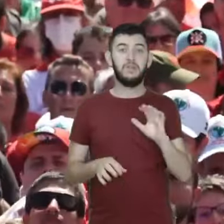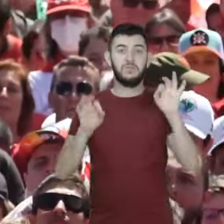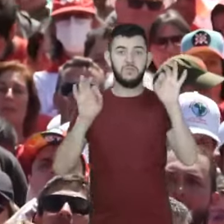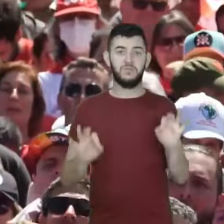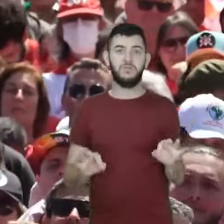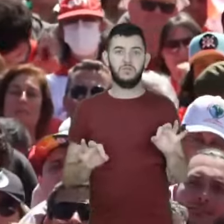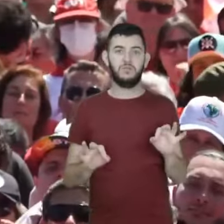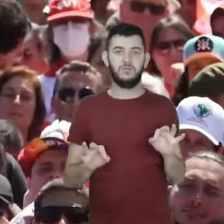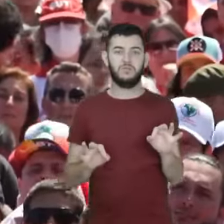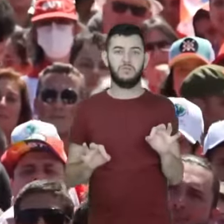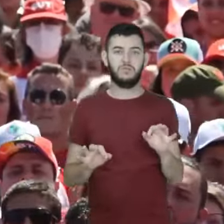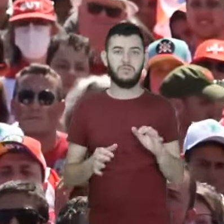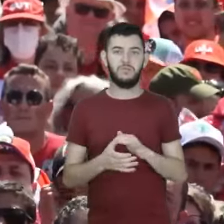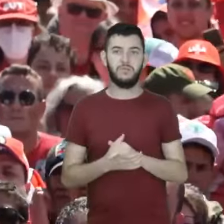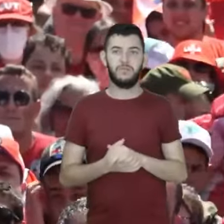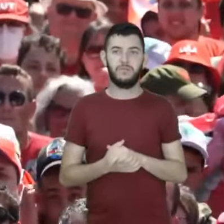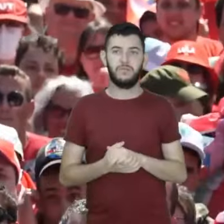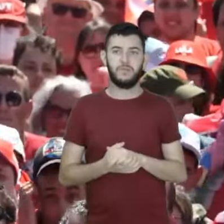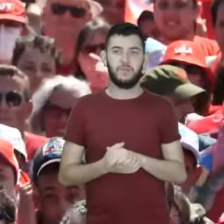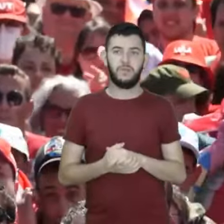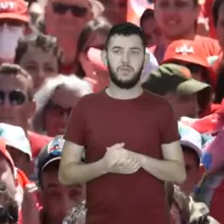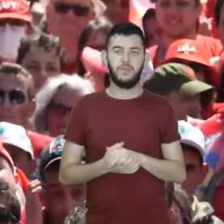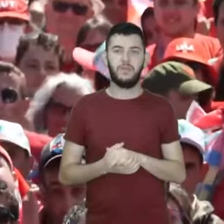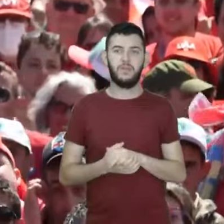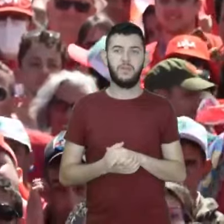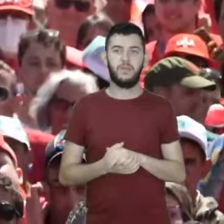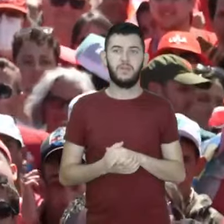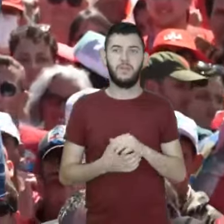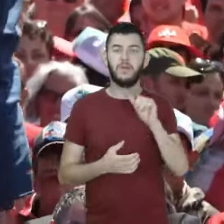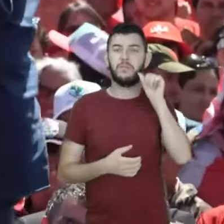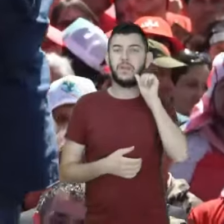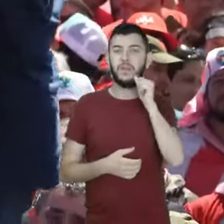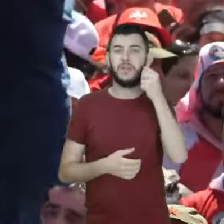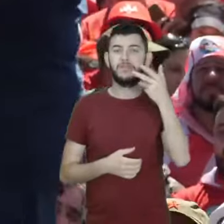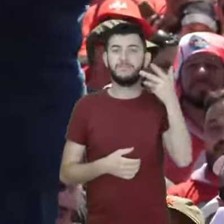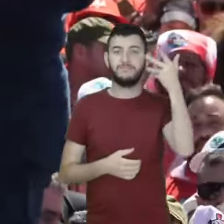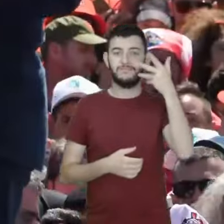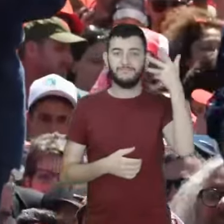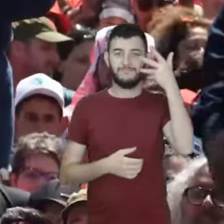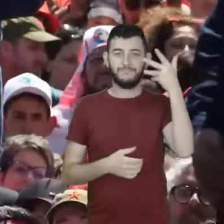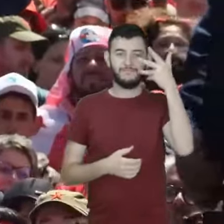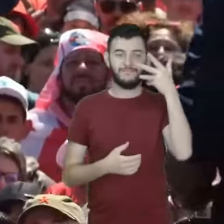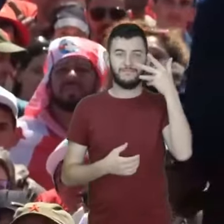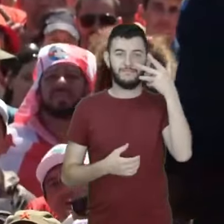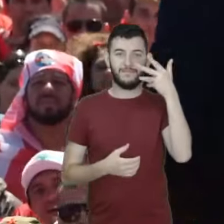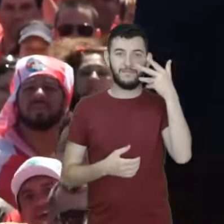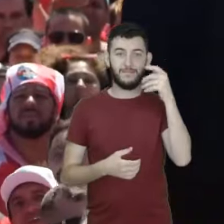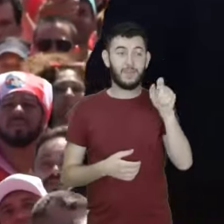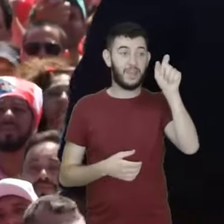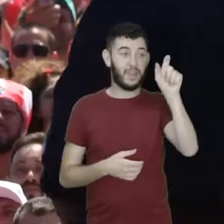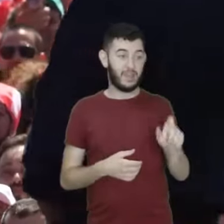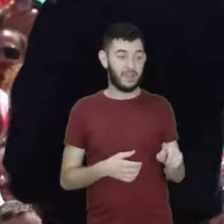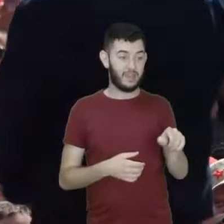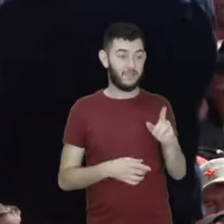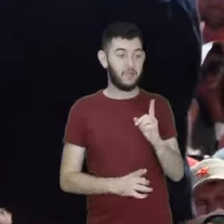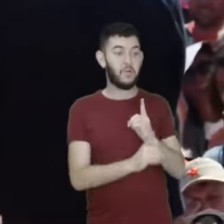Você veja uma menina que fez o discurso. Aquela menina, eu conheci ela em Chapecó. Ela era muito